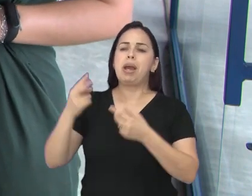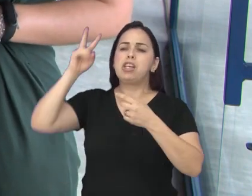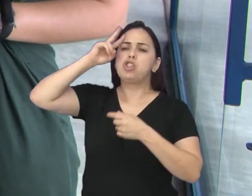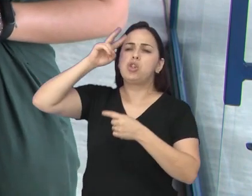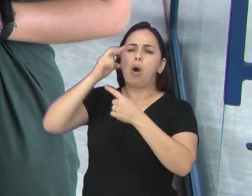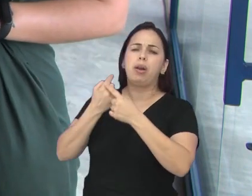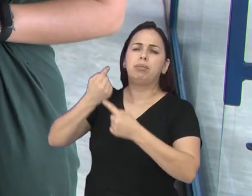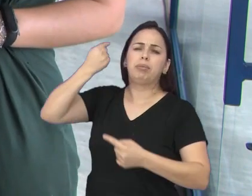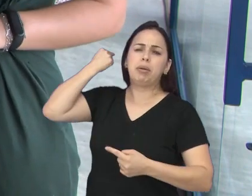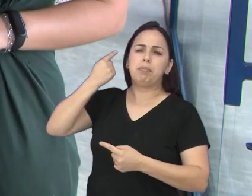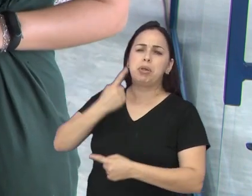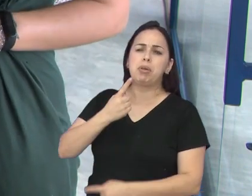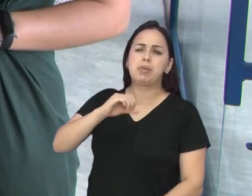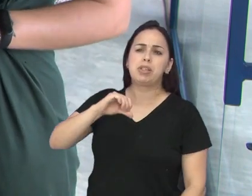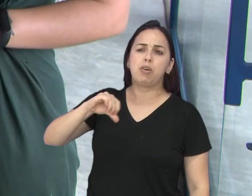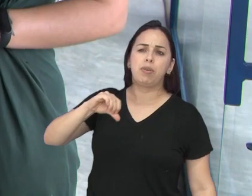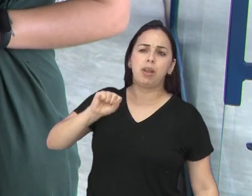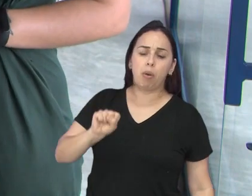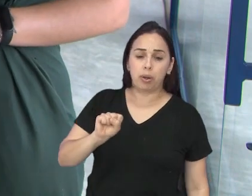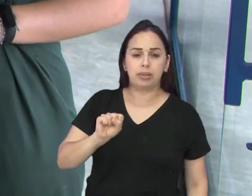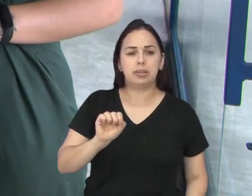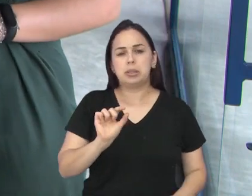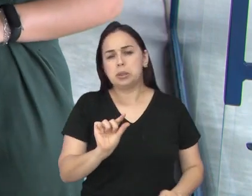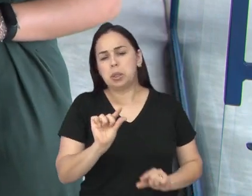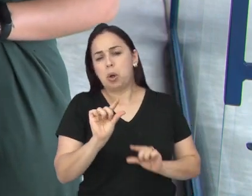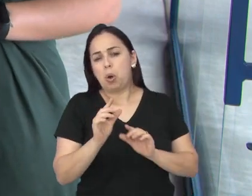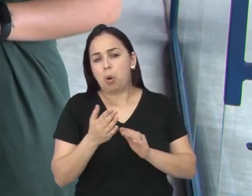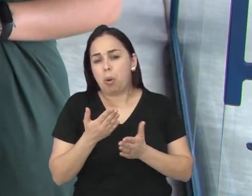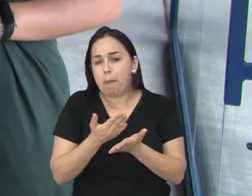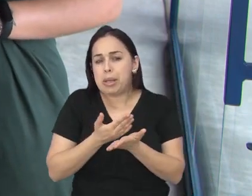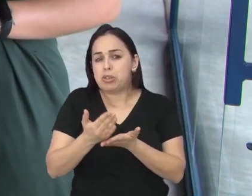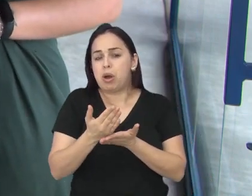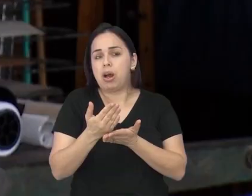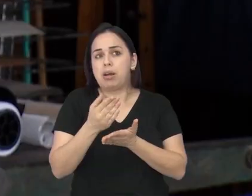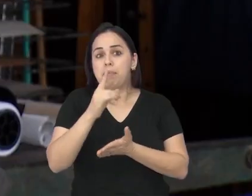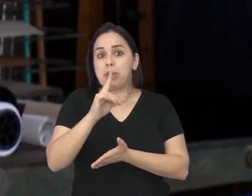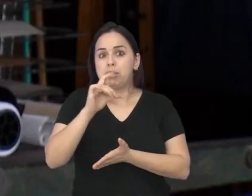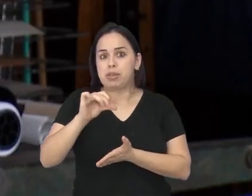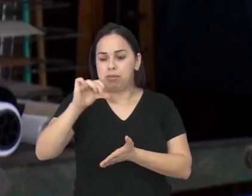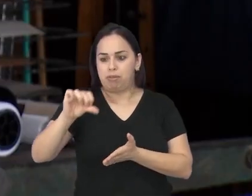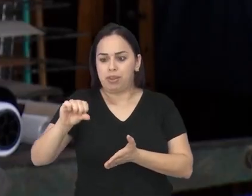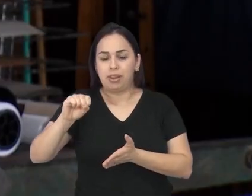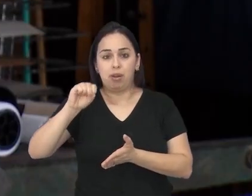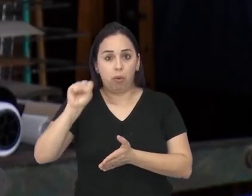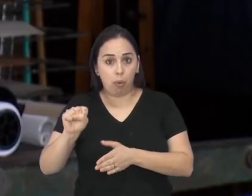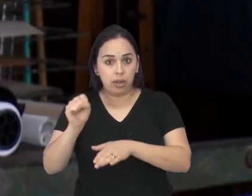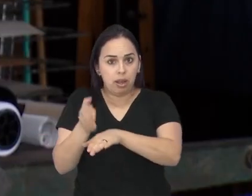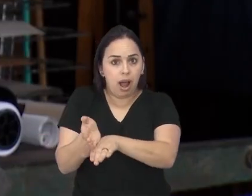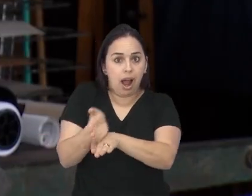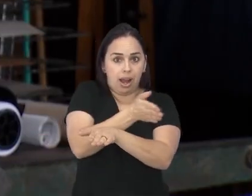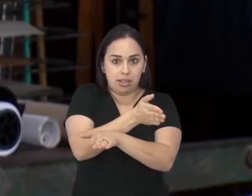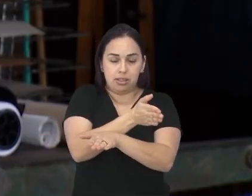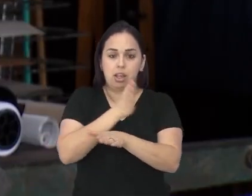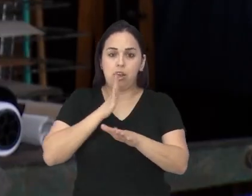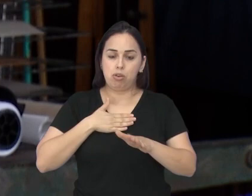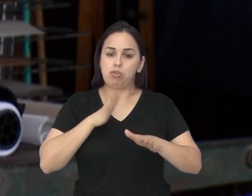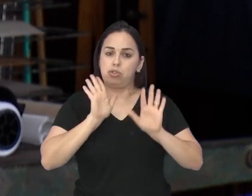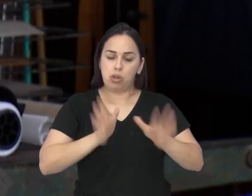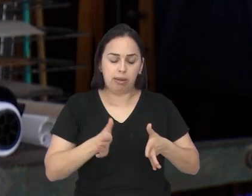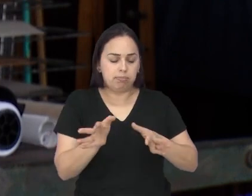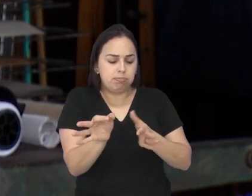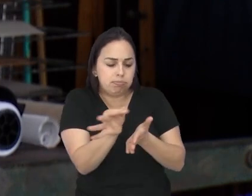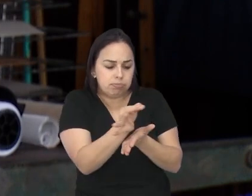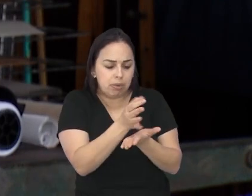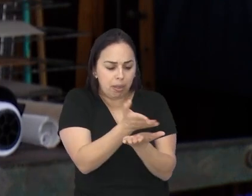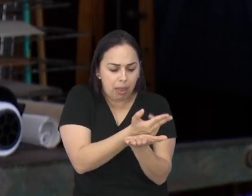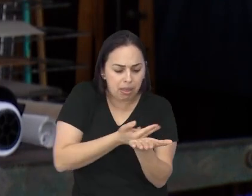não foi a história? A história mesmo começou um pouquinho antes de 98, né? Eu faço gravura há bastante